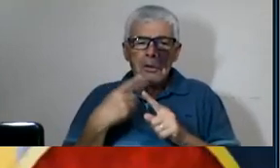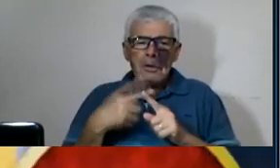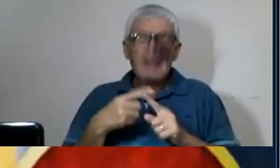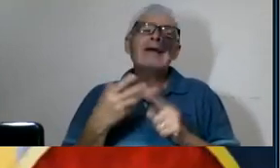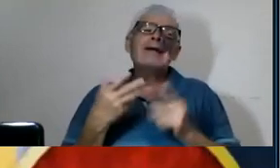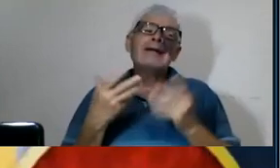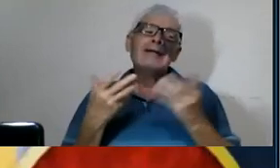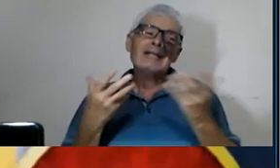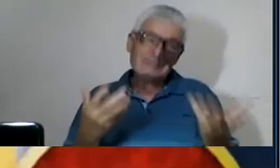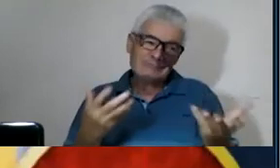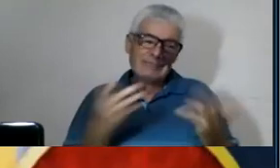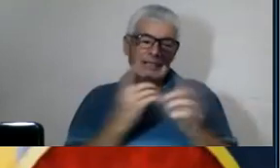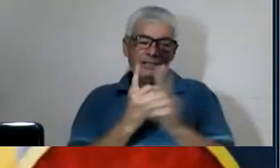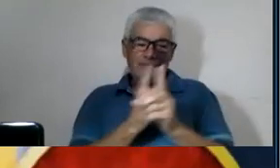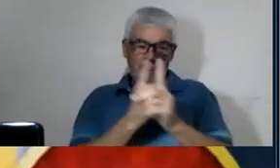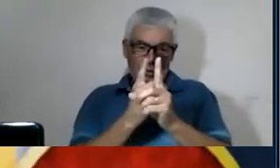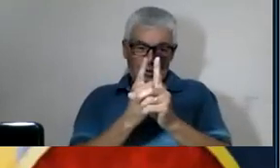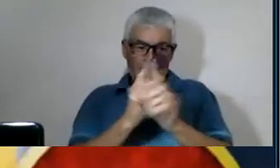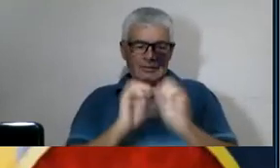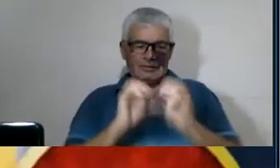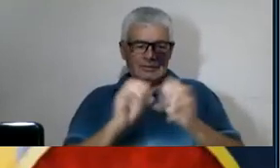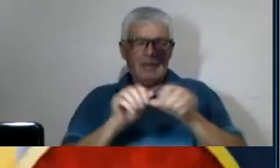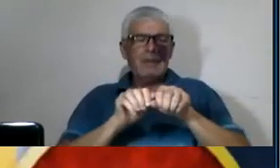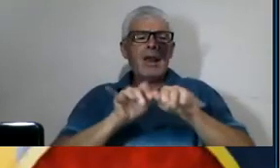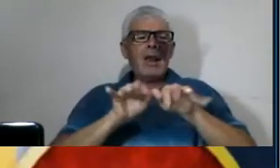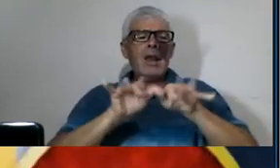Ai, meu Deus. E vocês estão bem?